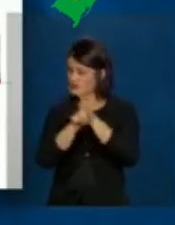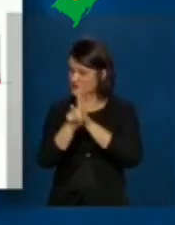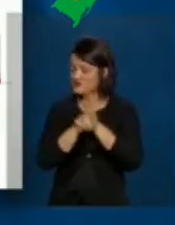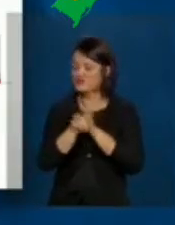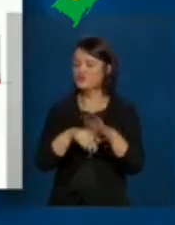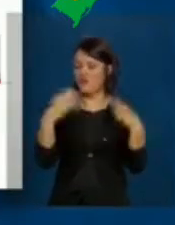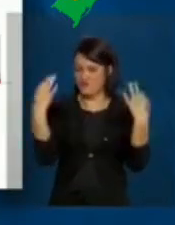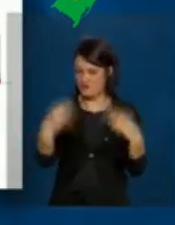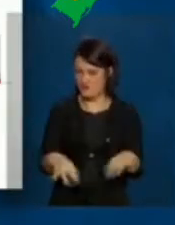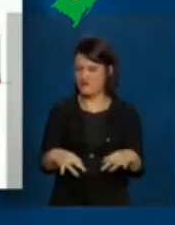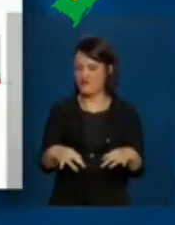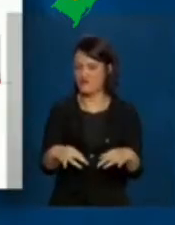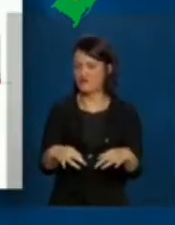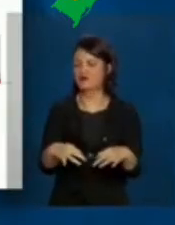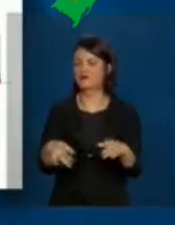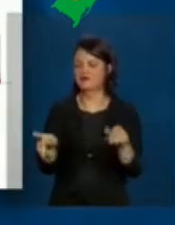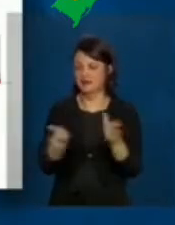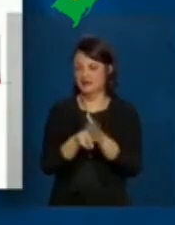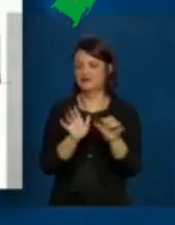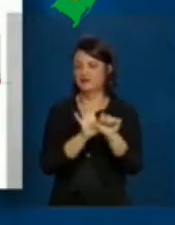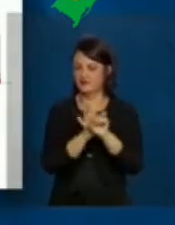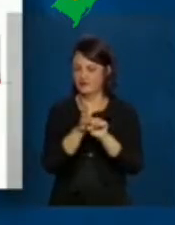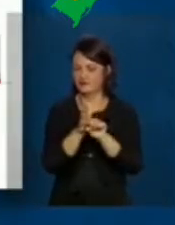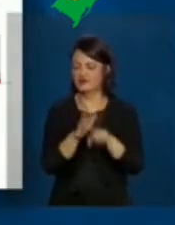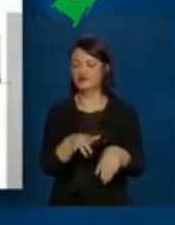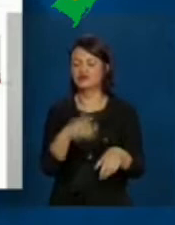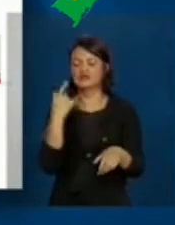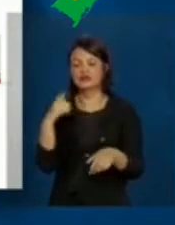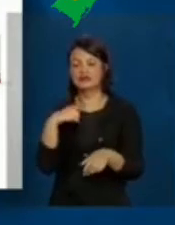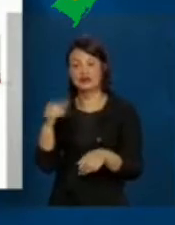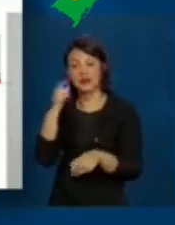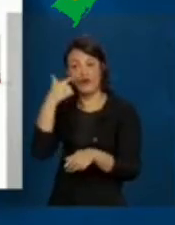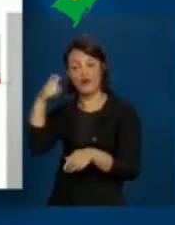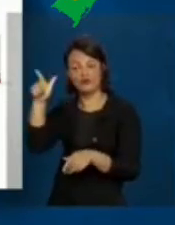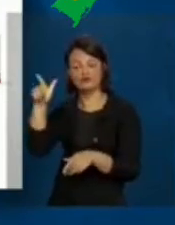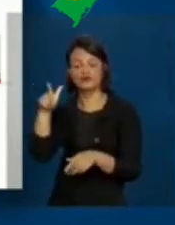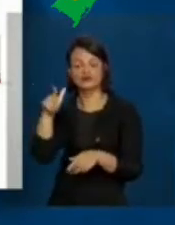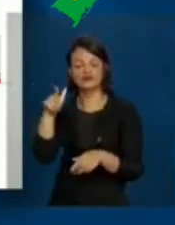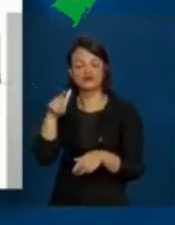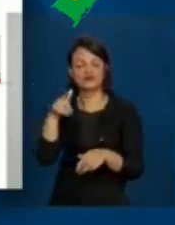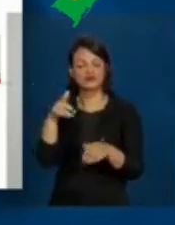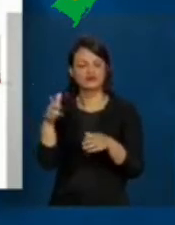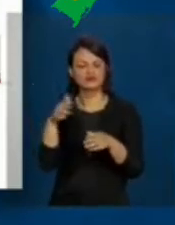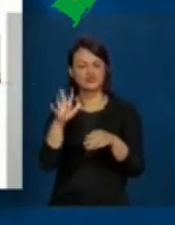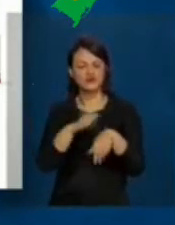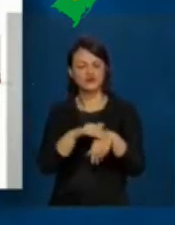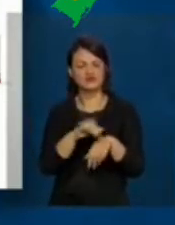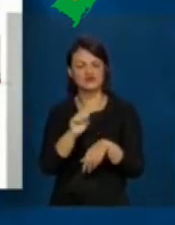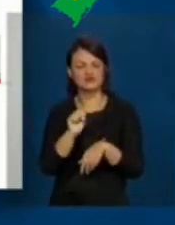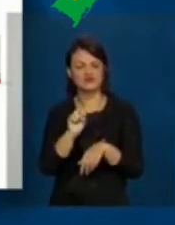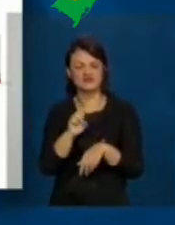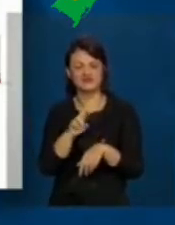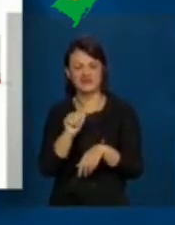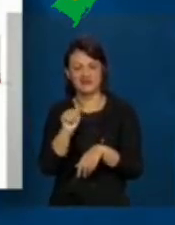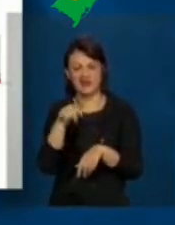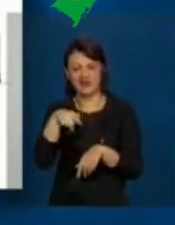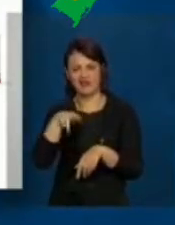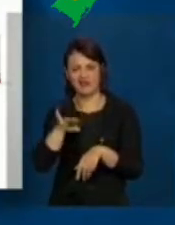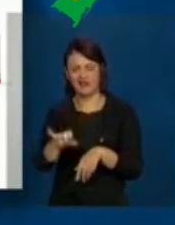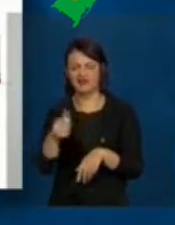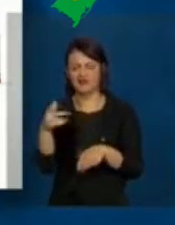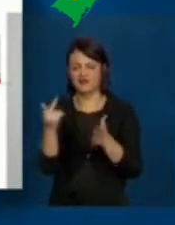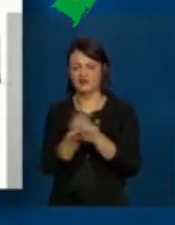já confirmados para Covid. Temos ainda um volume de SRAG não especificado, 11